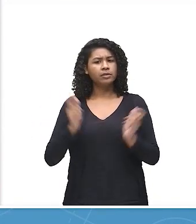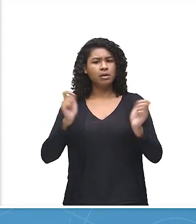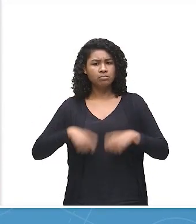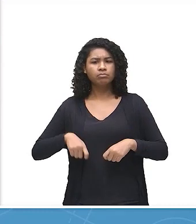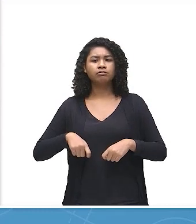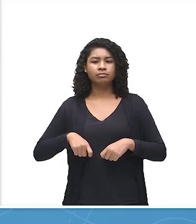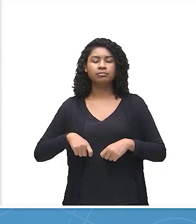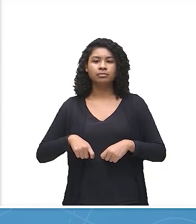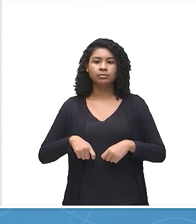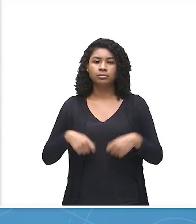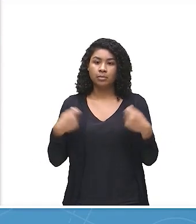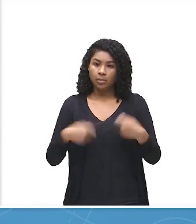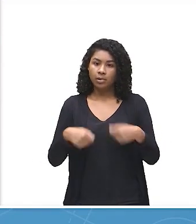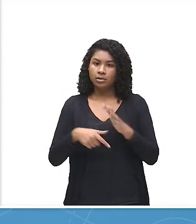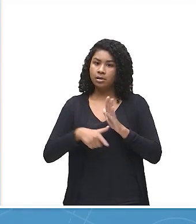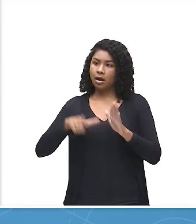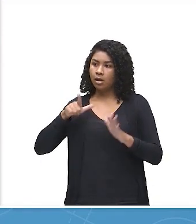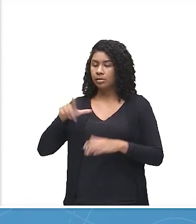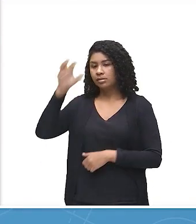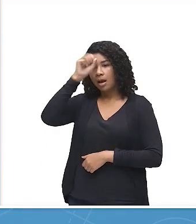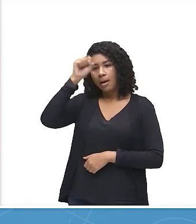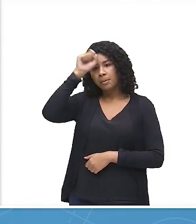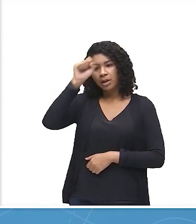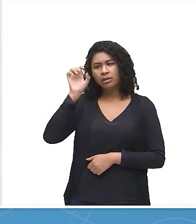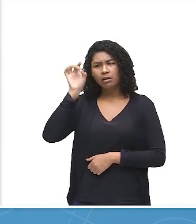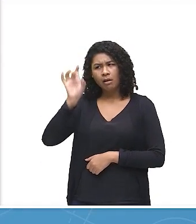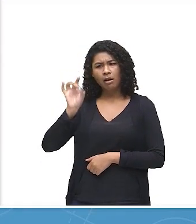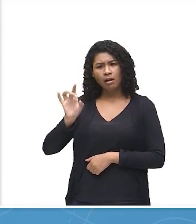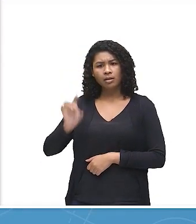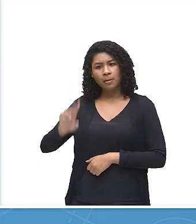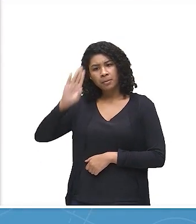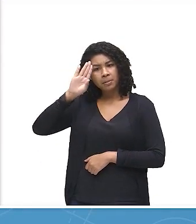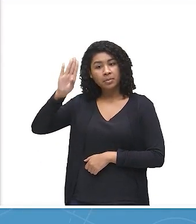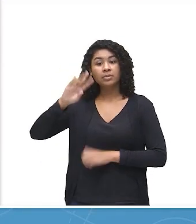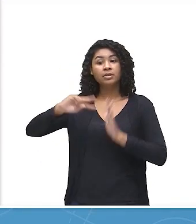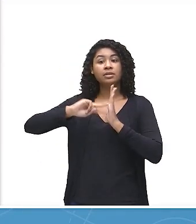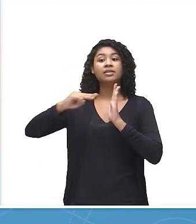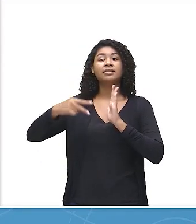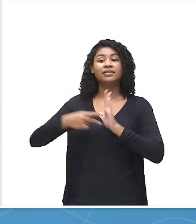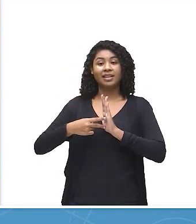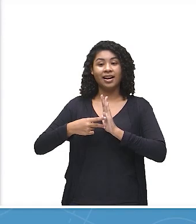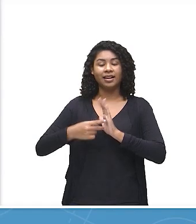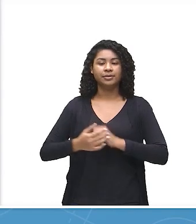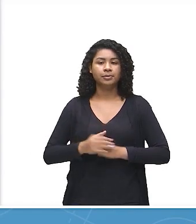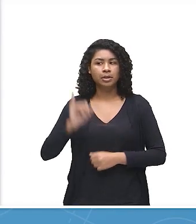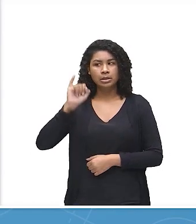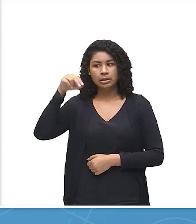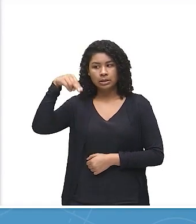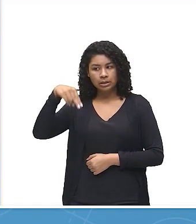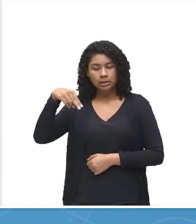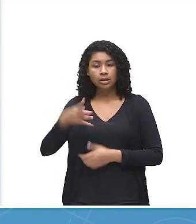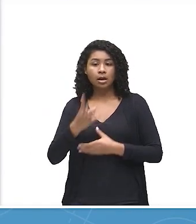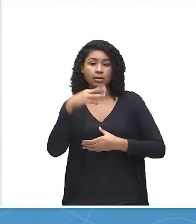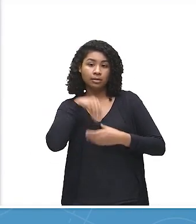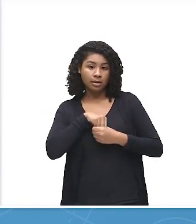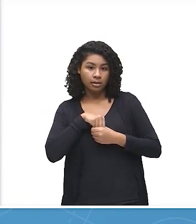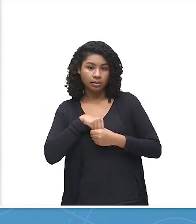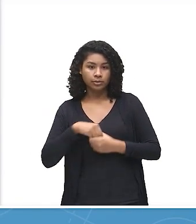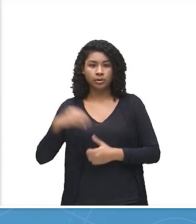para saber utilizar cada uma delas, você precisa saber as características de cada uma delas, saber os significados, e aí sim você